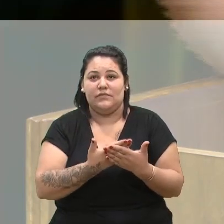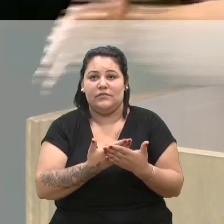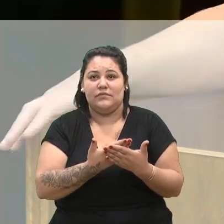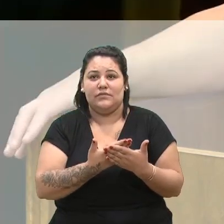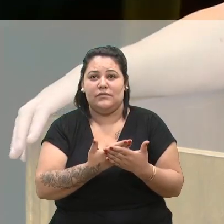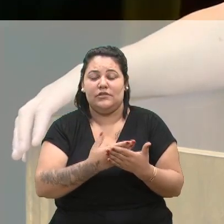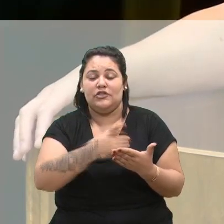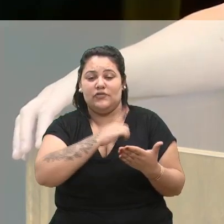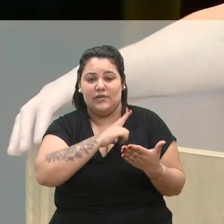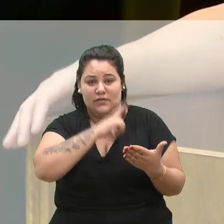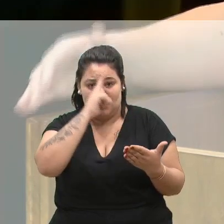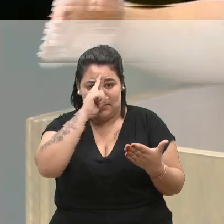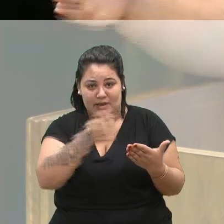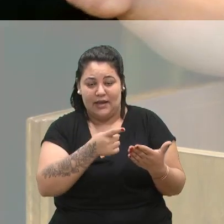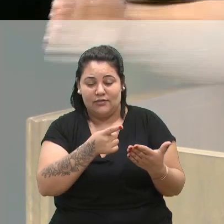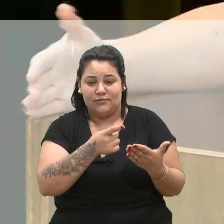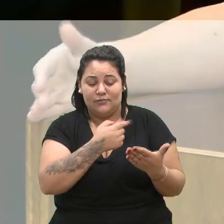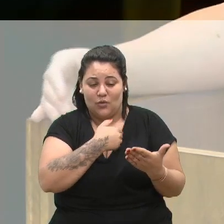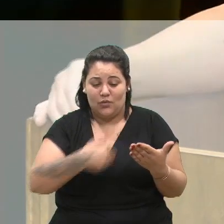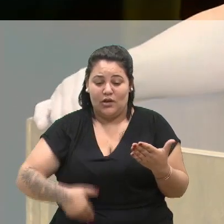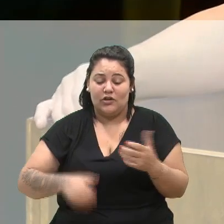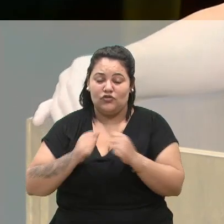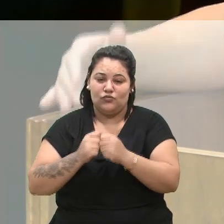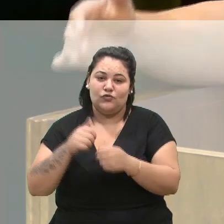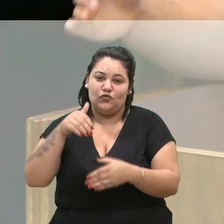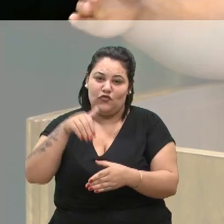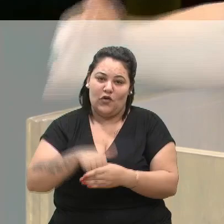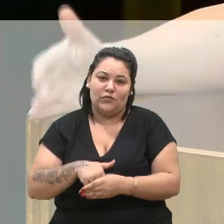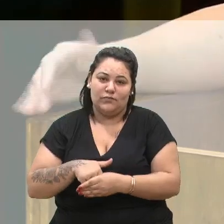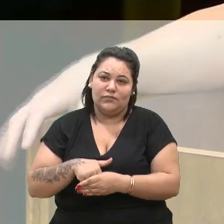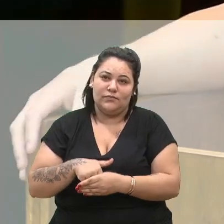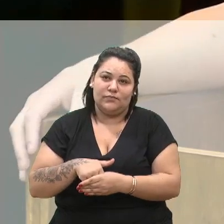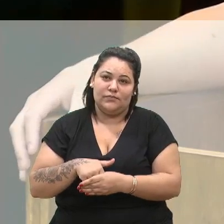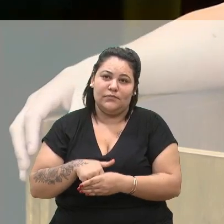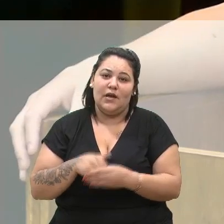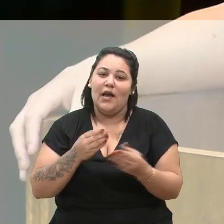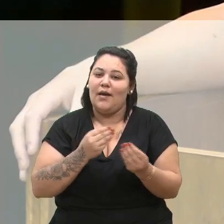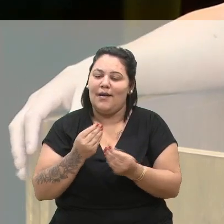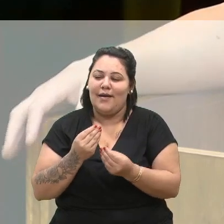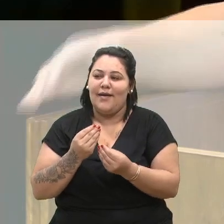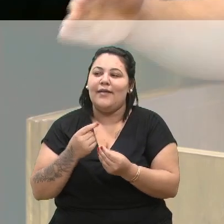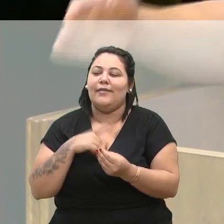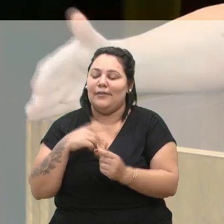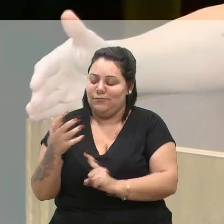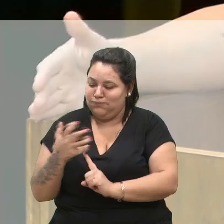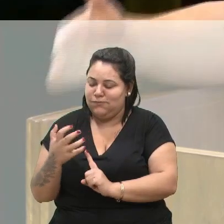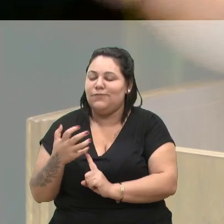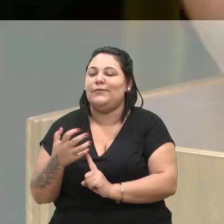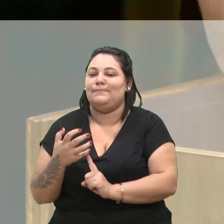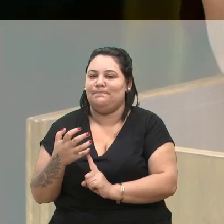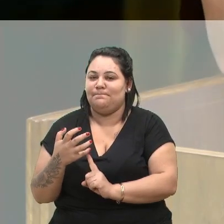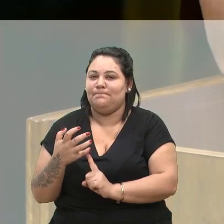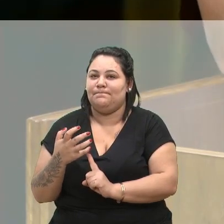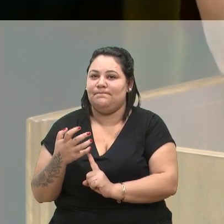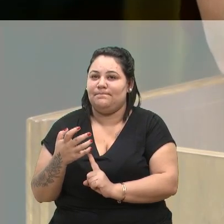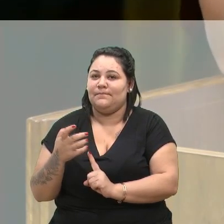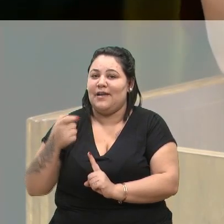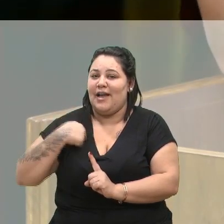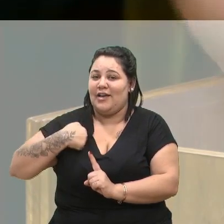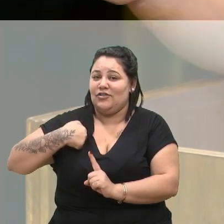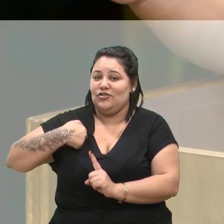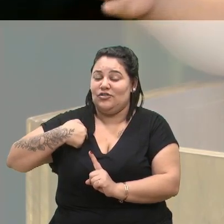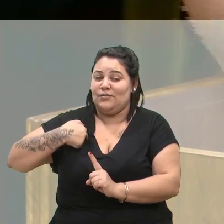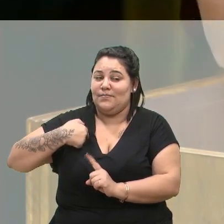mandato popular através do voto é muito pesado. Nos coloca num patamar de